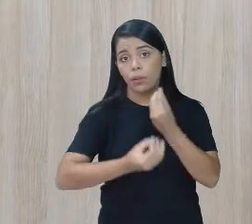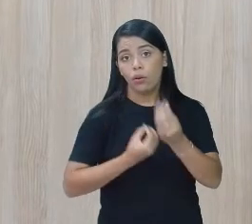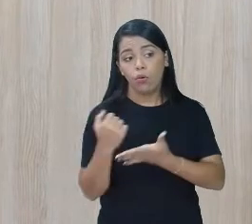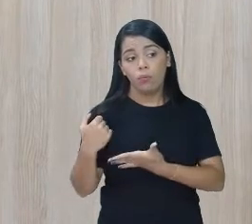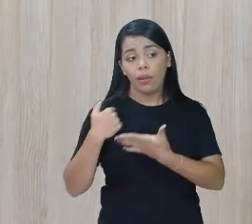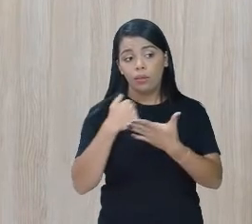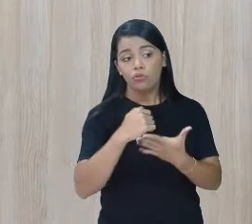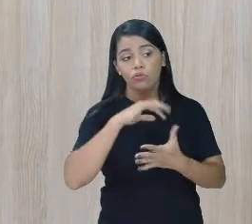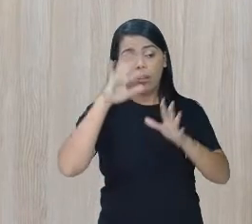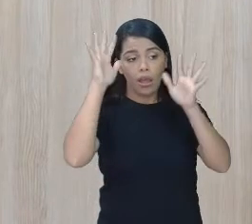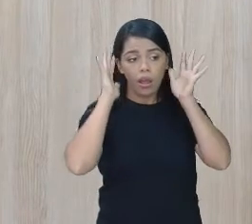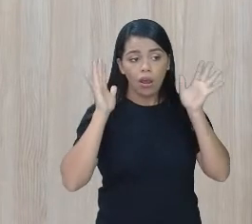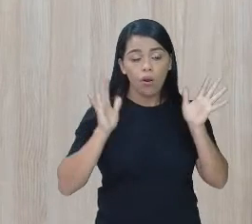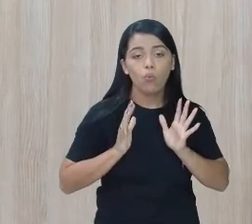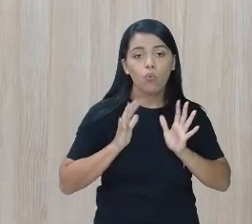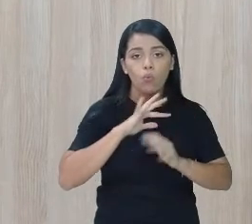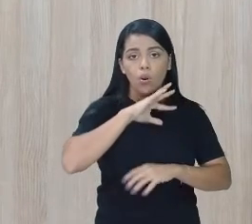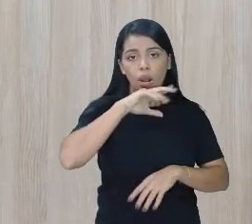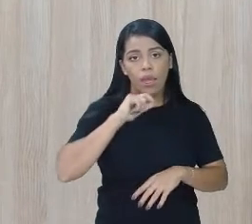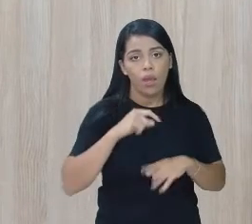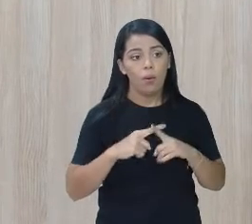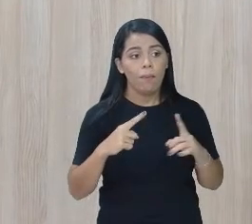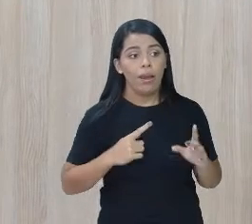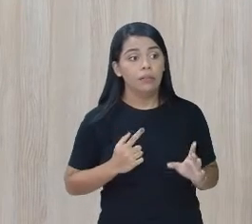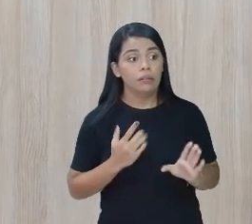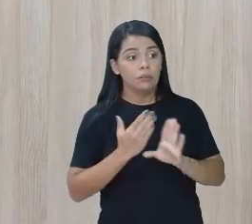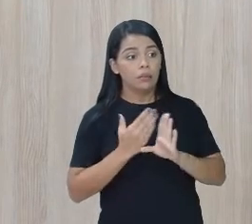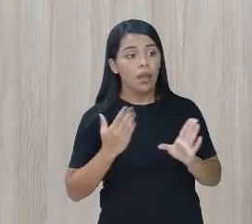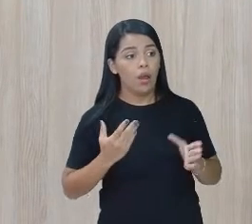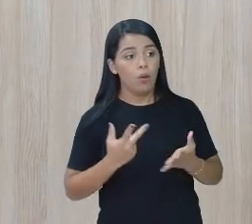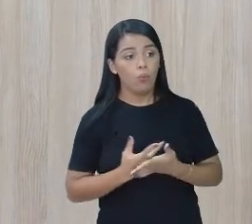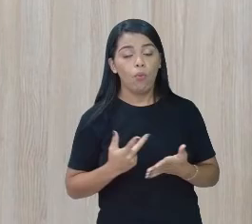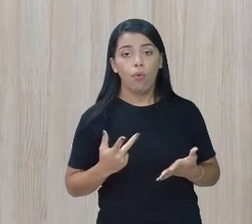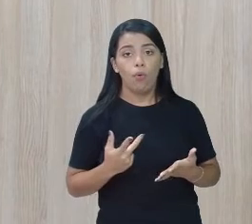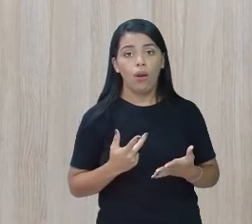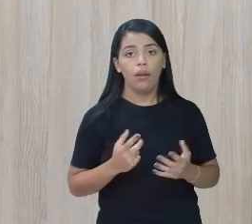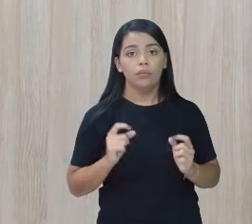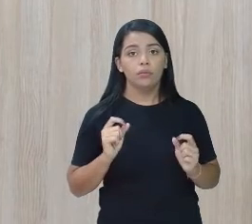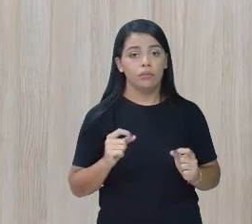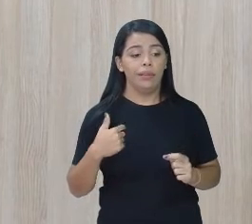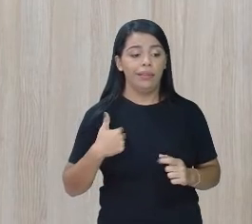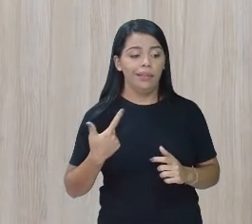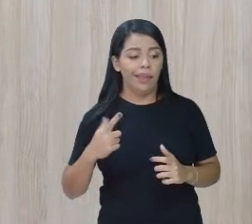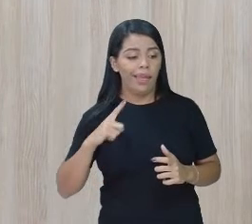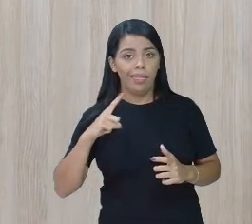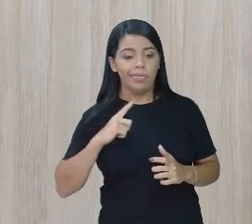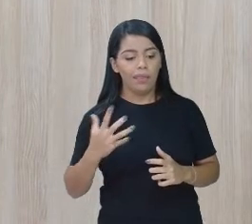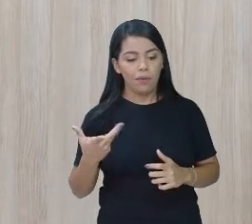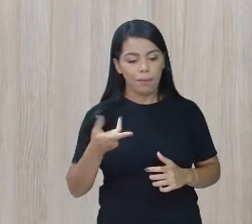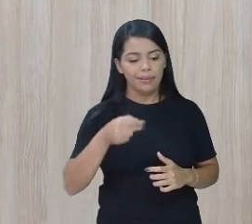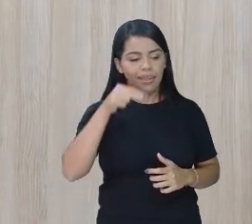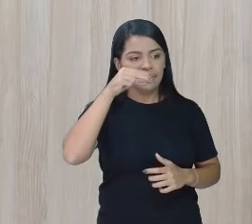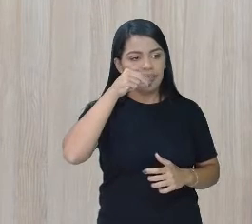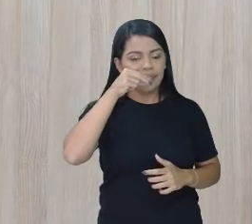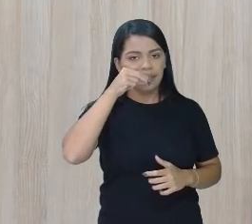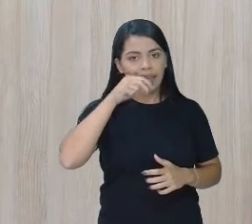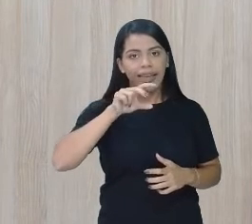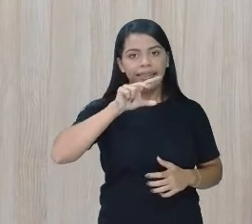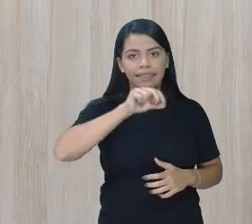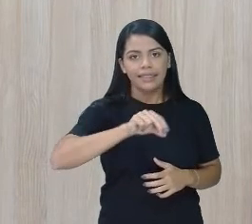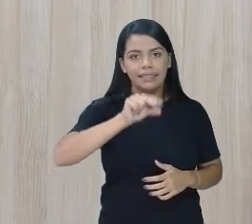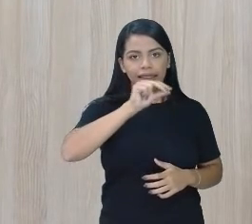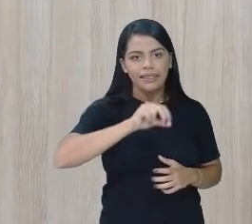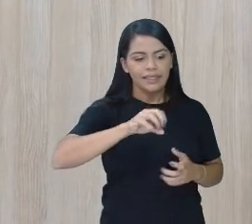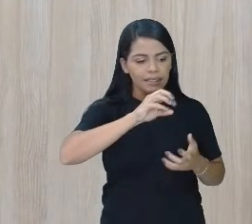E, de repente, diante da situação, é que ele percebeu, opa, a minha habilidade de roer aqui, os meus dentinhos fortes, vão